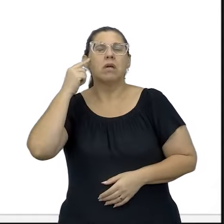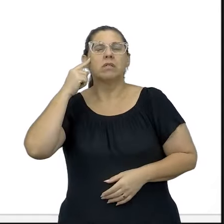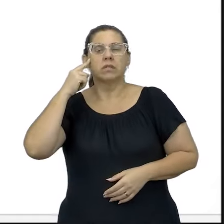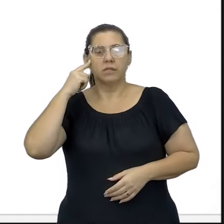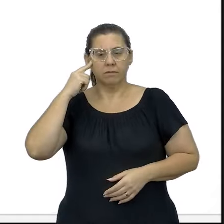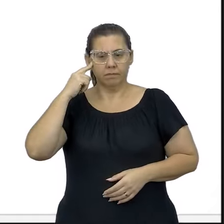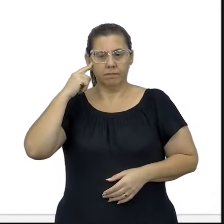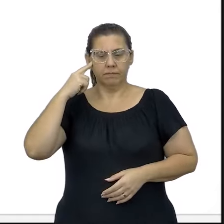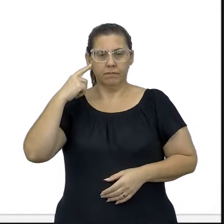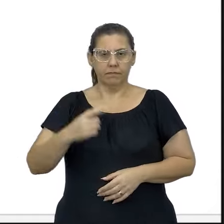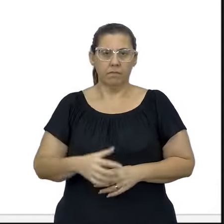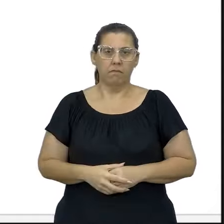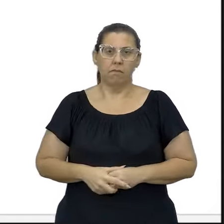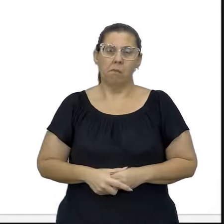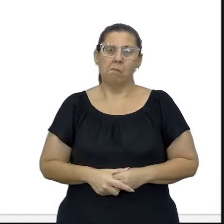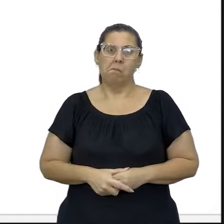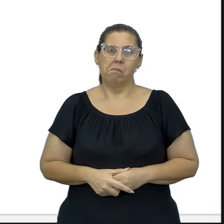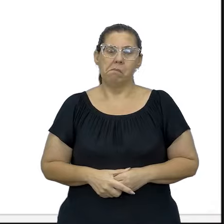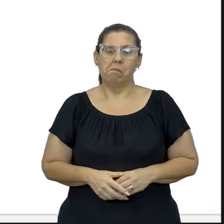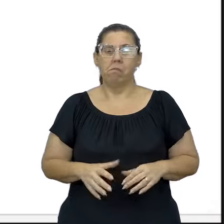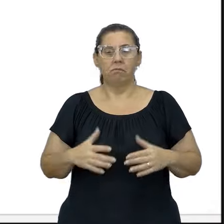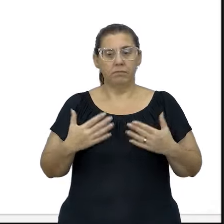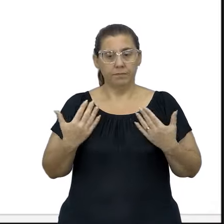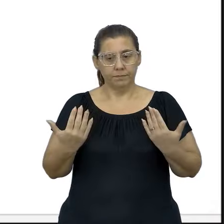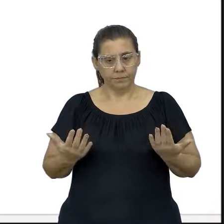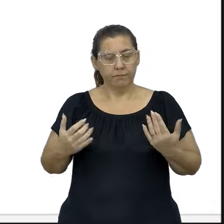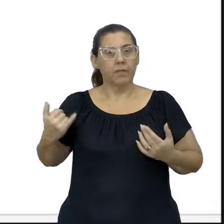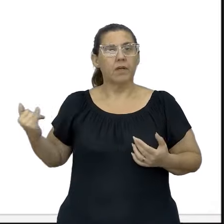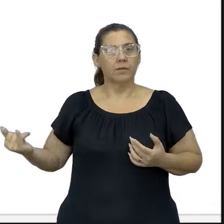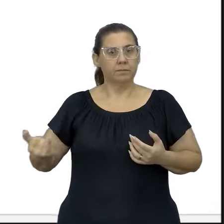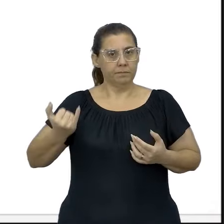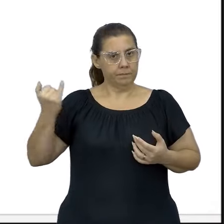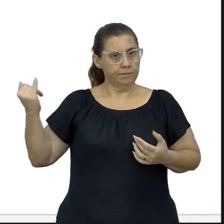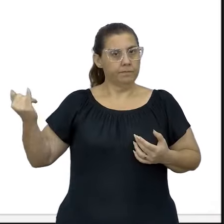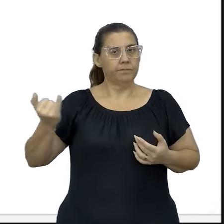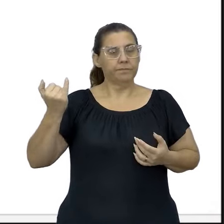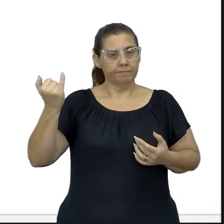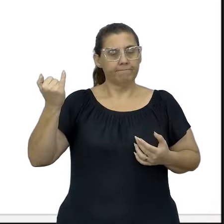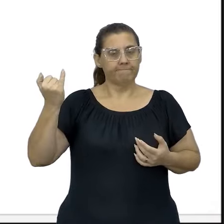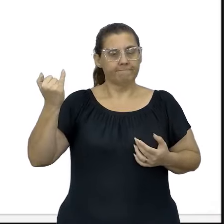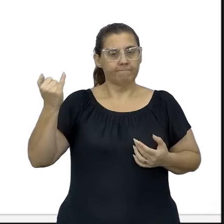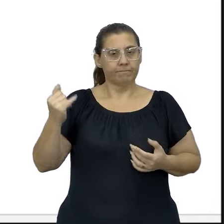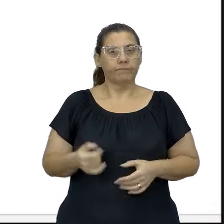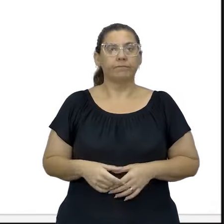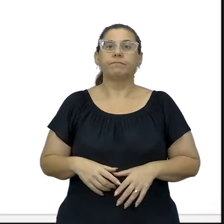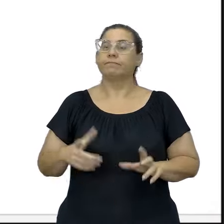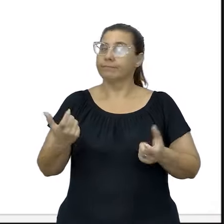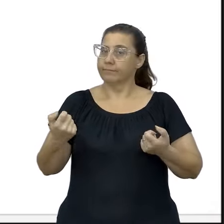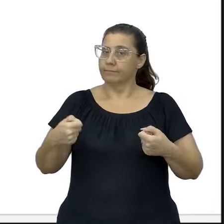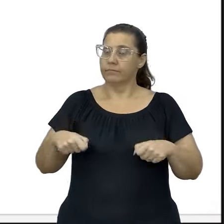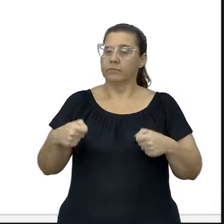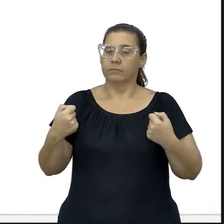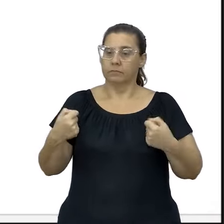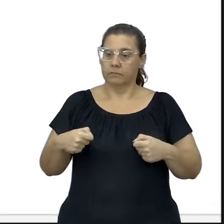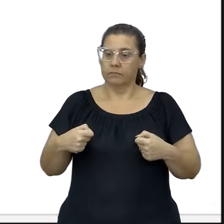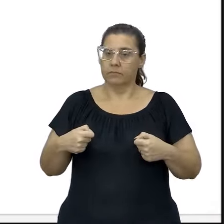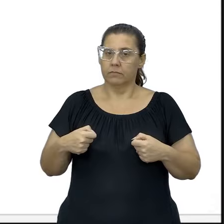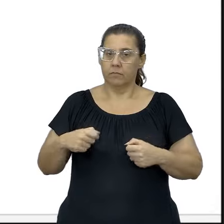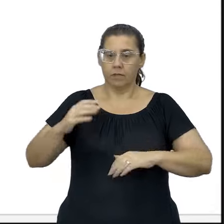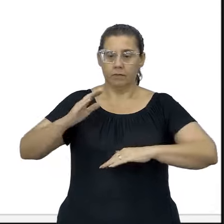pouco sobre isso aqui juntos. Por isso, é tão importante, por isso há a necessidade, né,